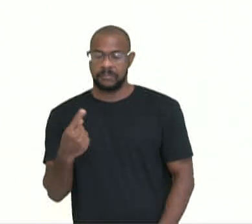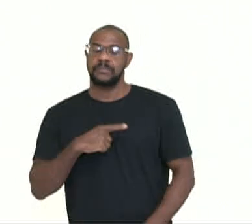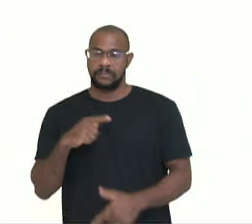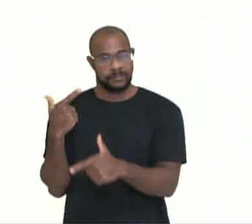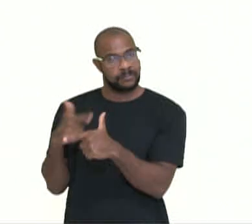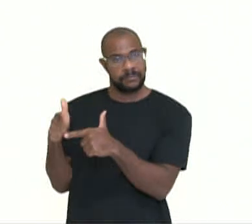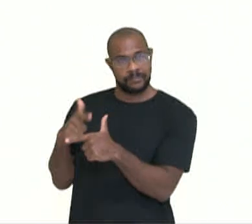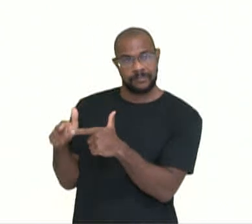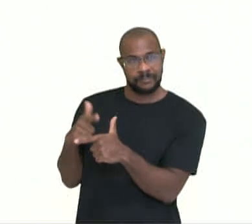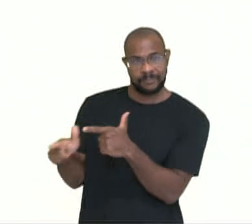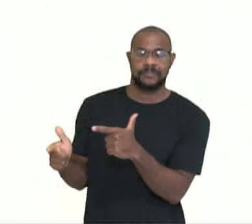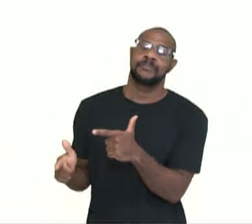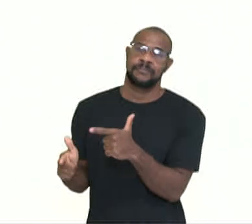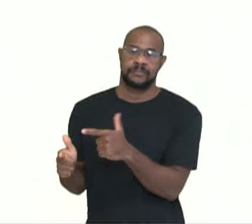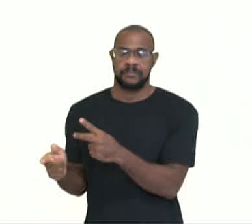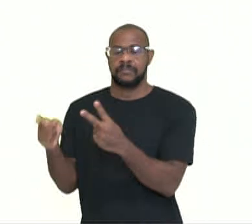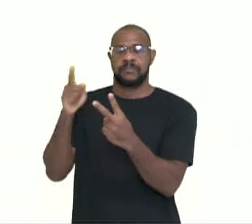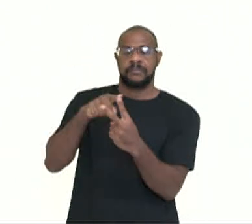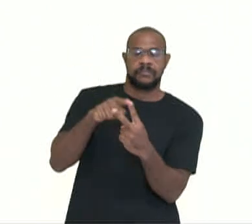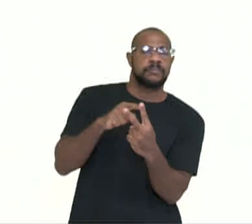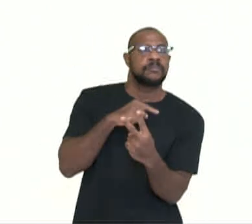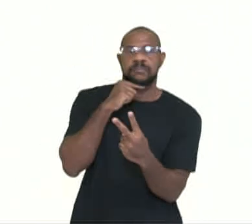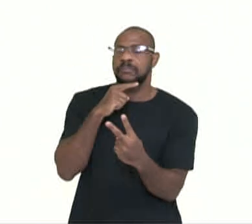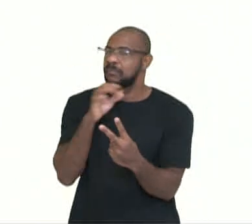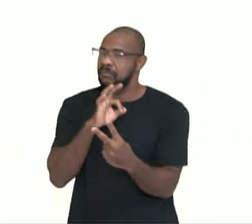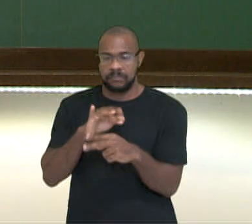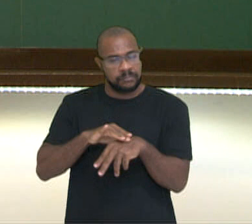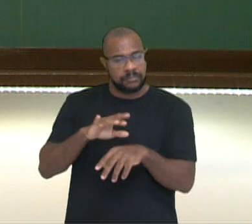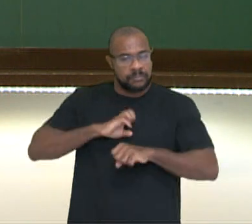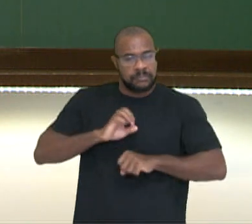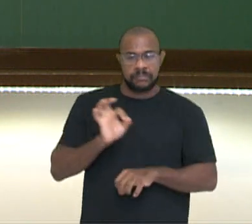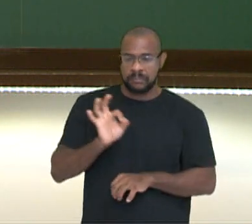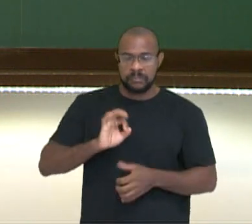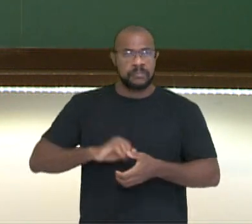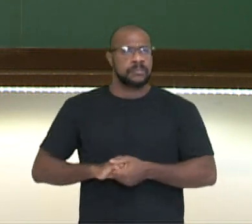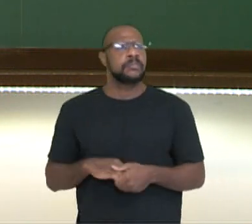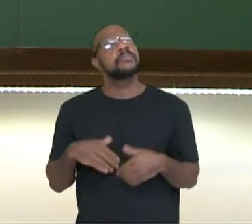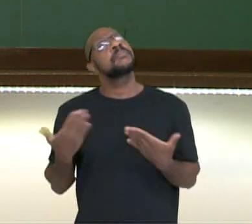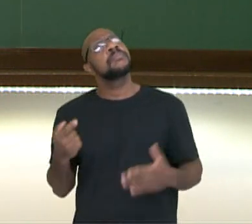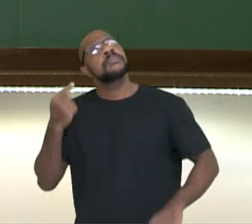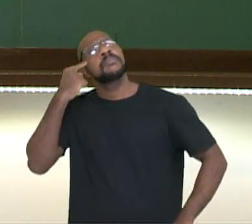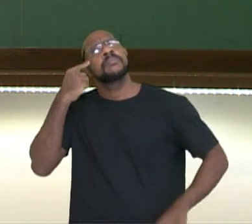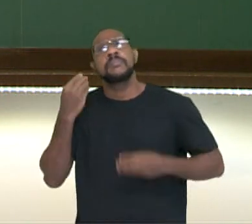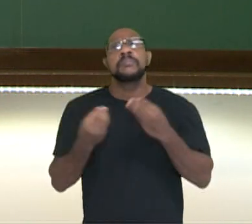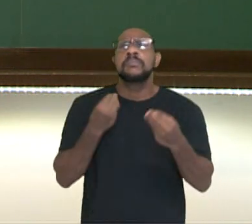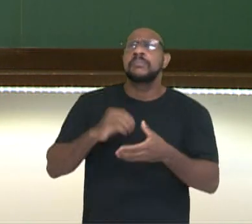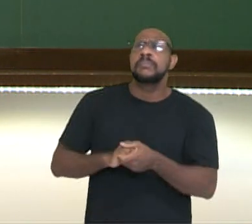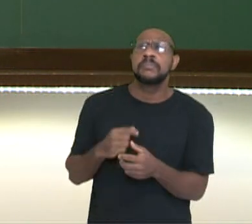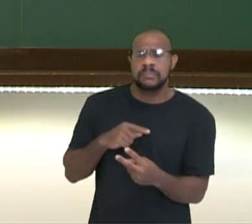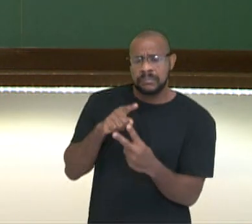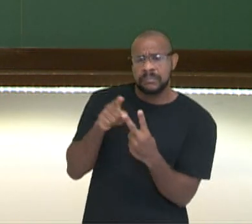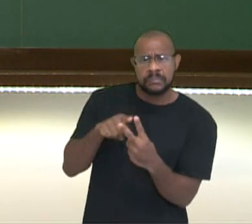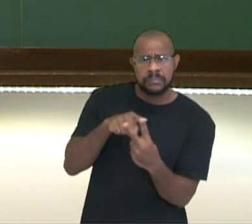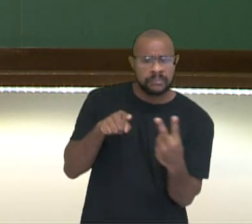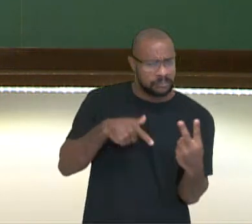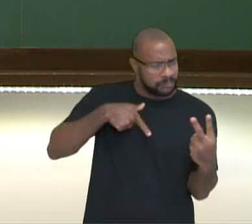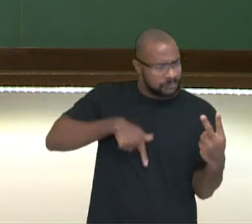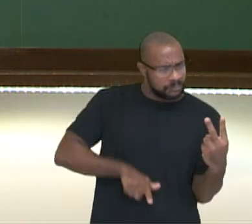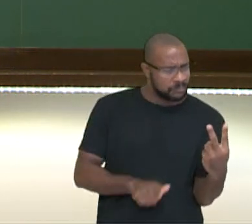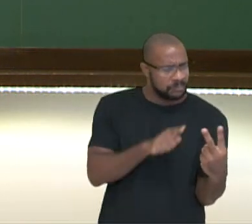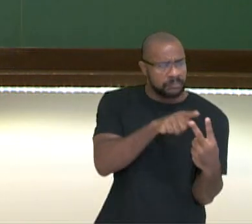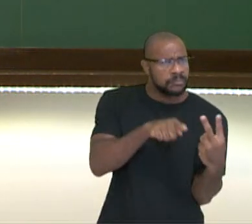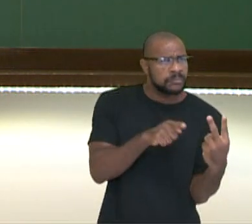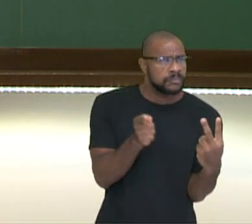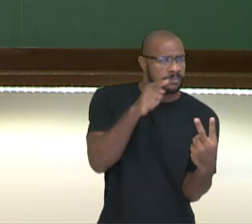apresentava a doença, o outro não apresentava. Aí eles pensaram assim, poxa, mas se os dois gêmeos estão